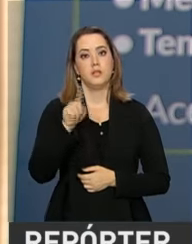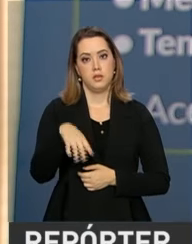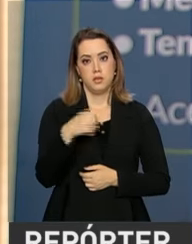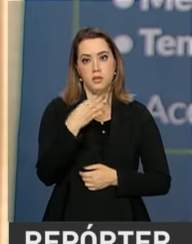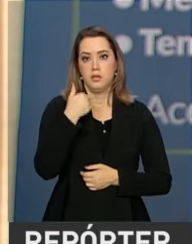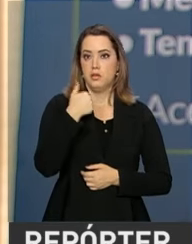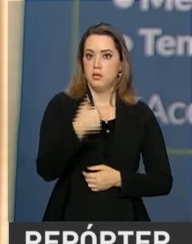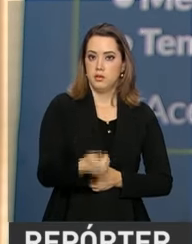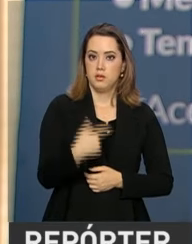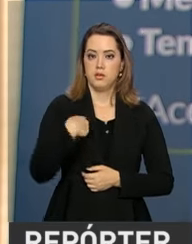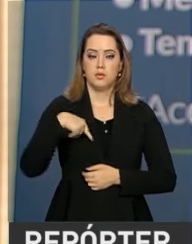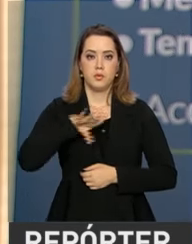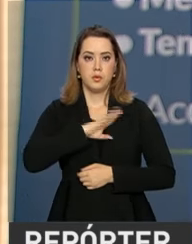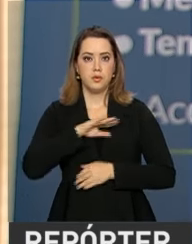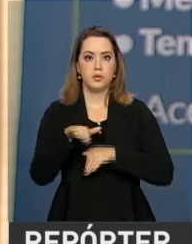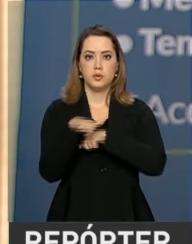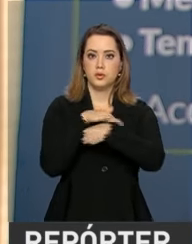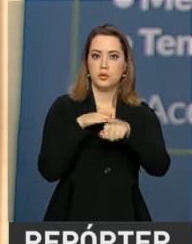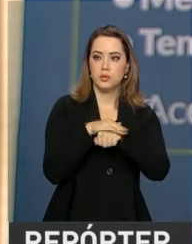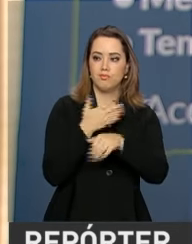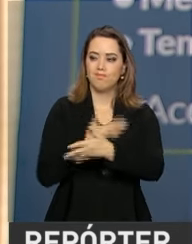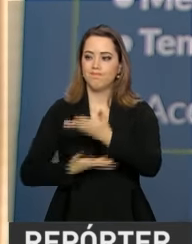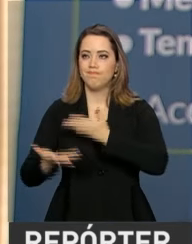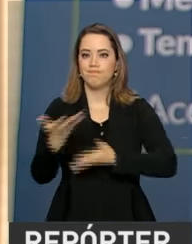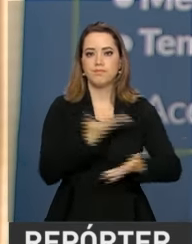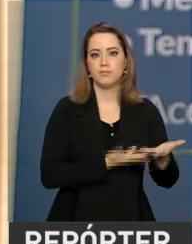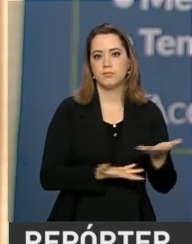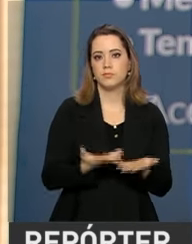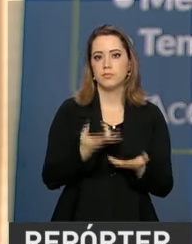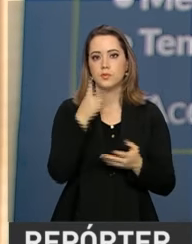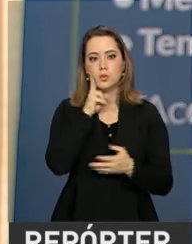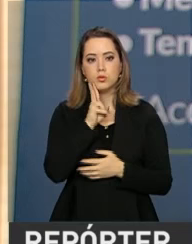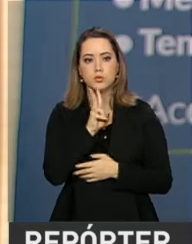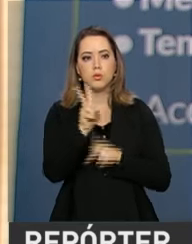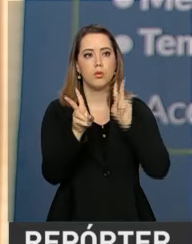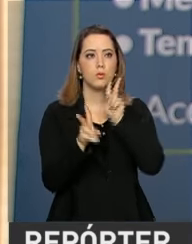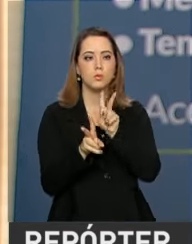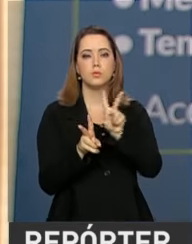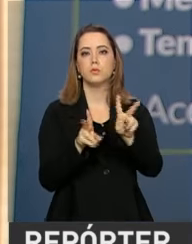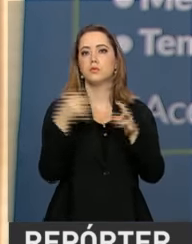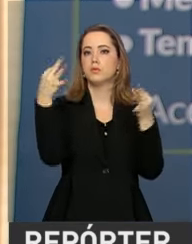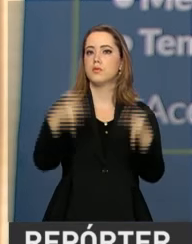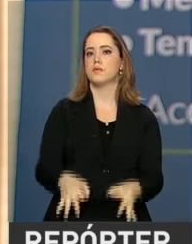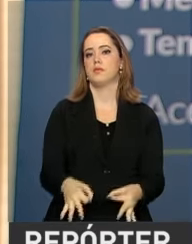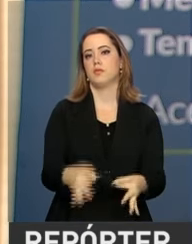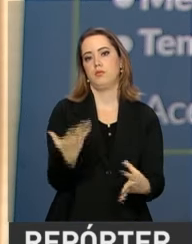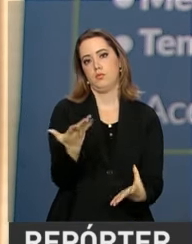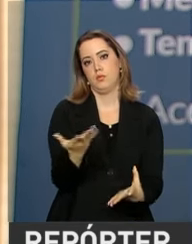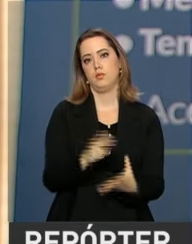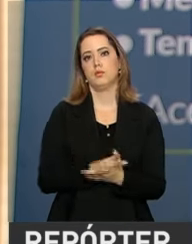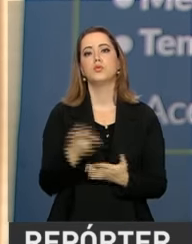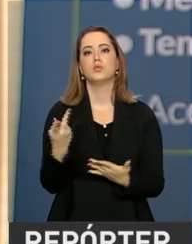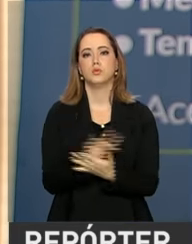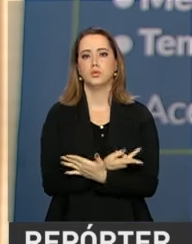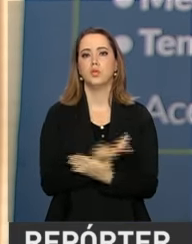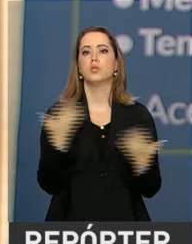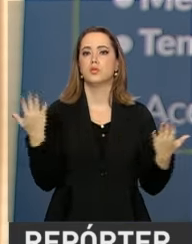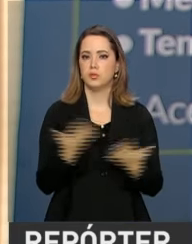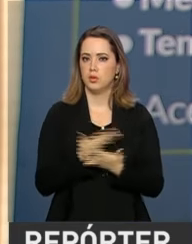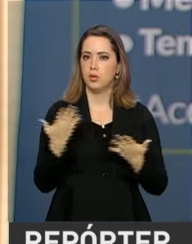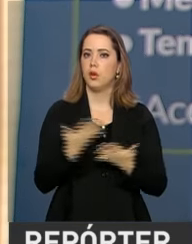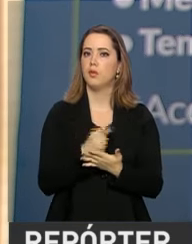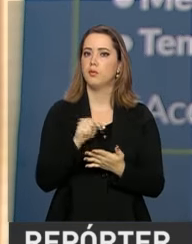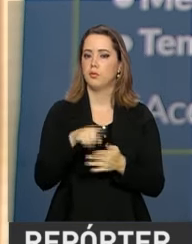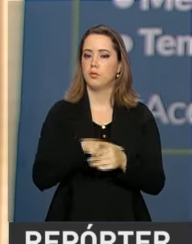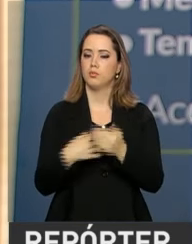muito a nossa conversa com o mercado, porque a gente passa a ter uma visualização muito mais precisa em tempo real do que está acontecendo agora na relação